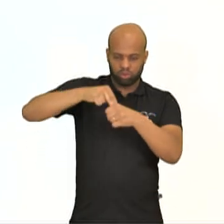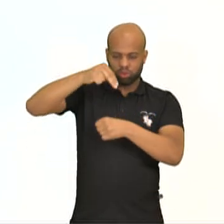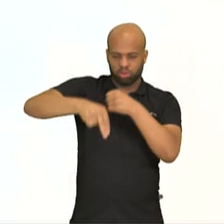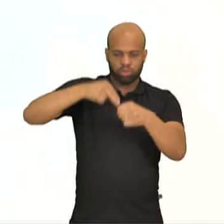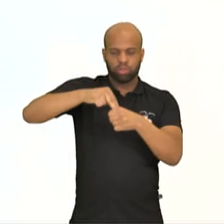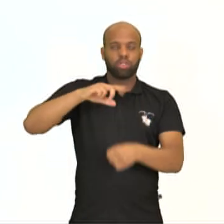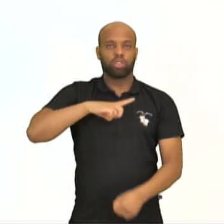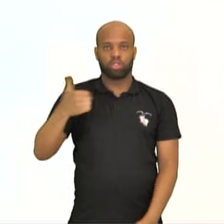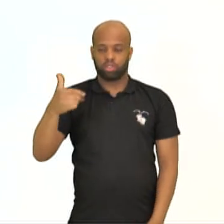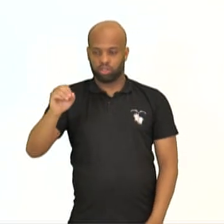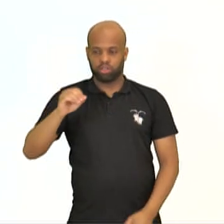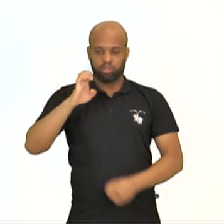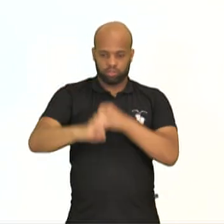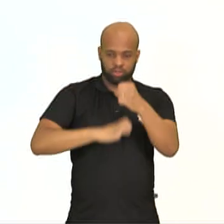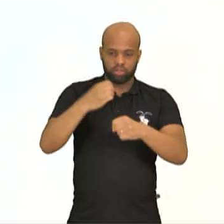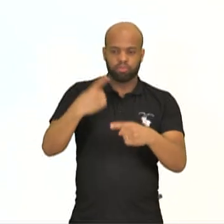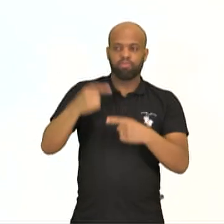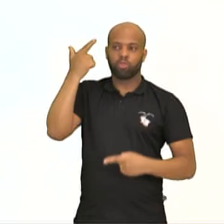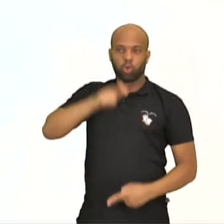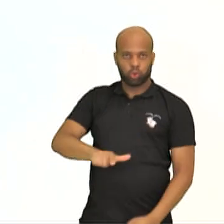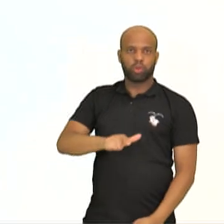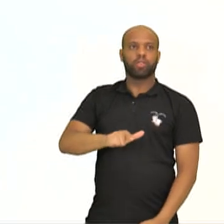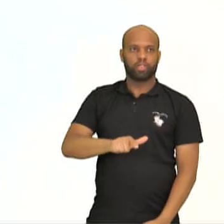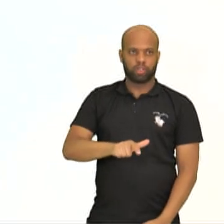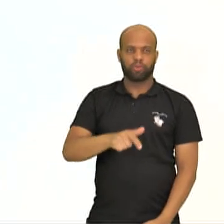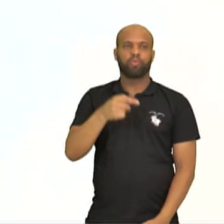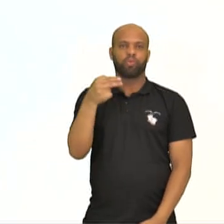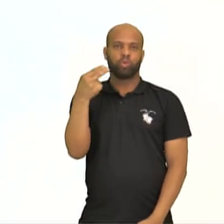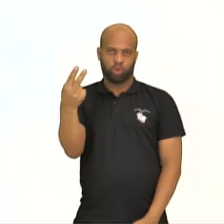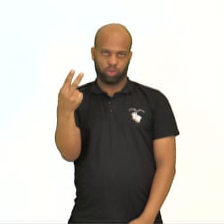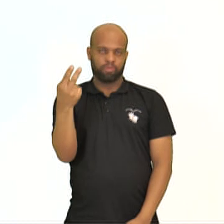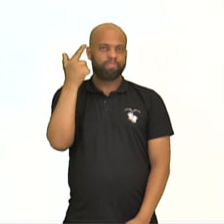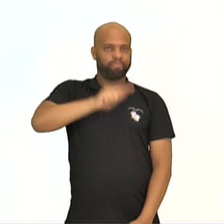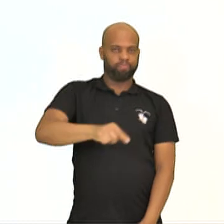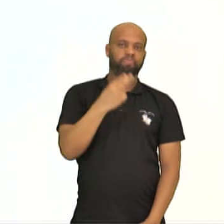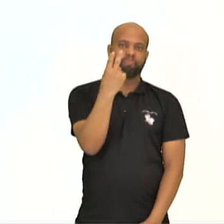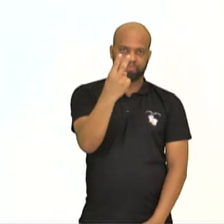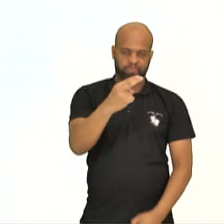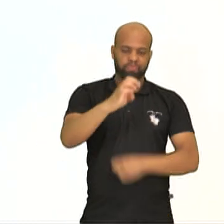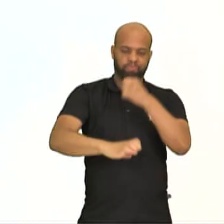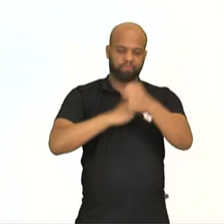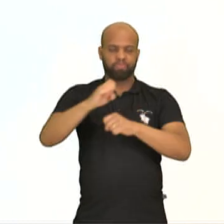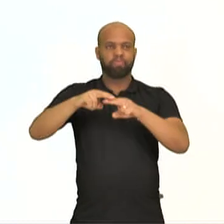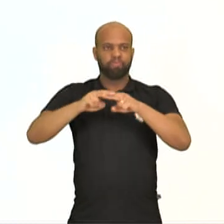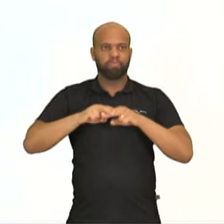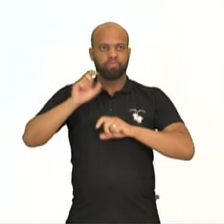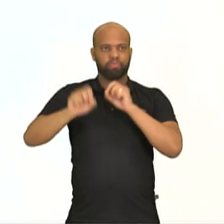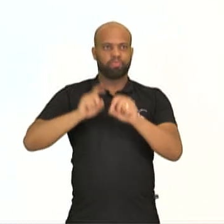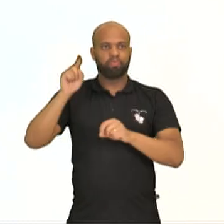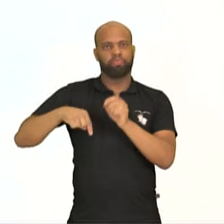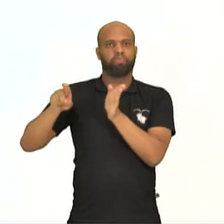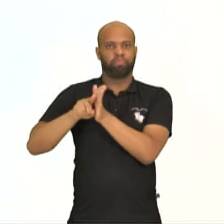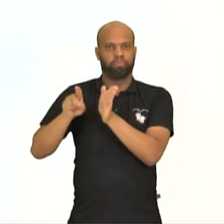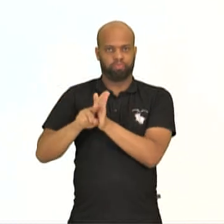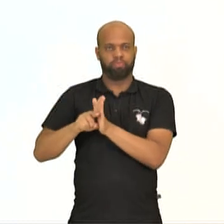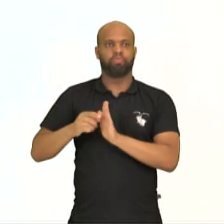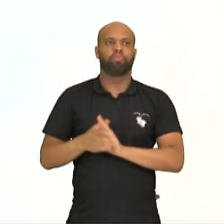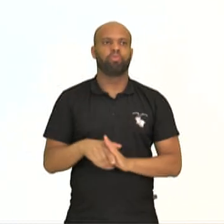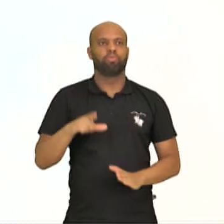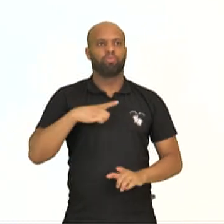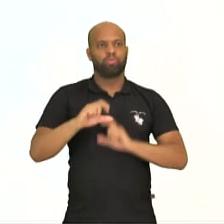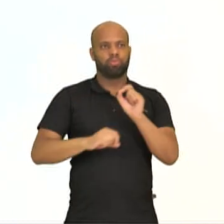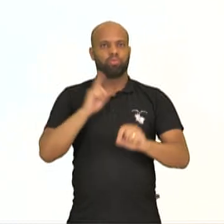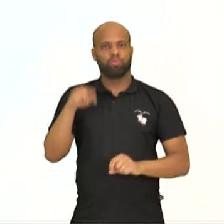tem 10 elétrons, porque ele ganhou lá, menos 2, ganhou 2, então ele está... Esses três aqui